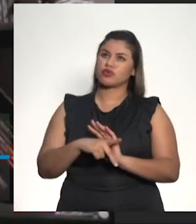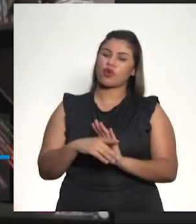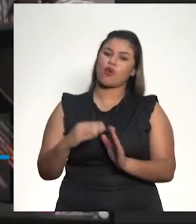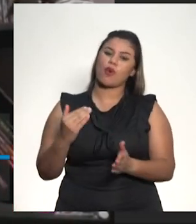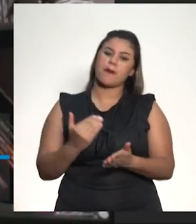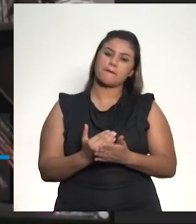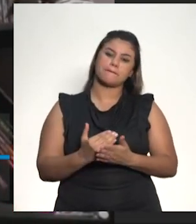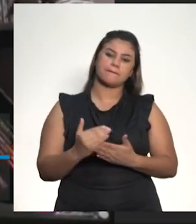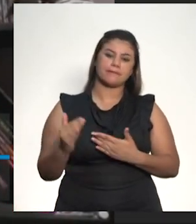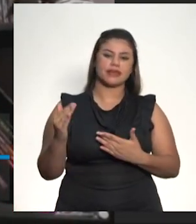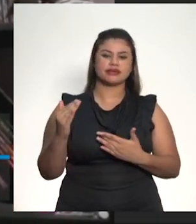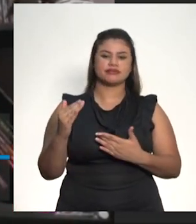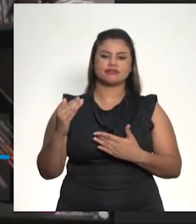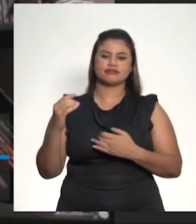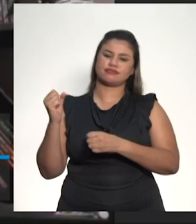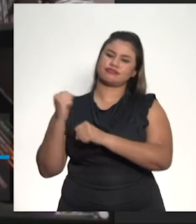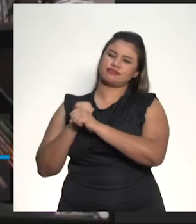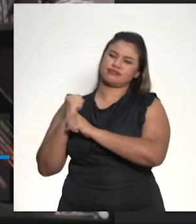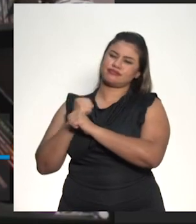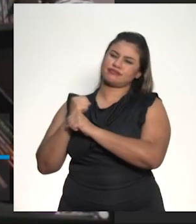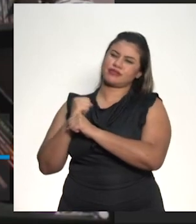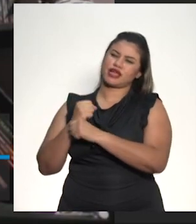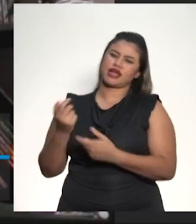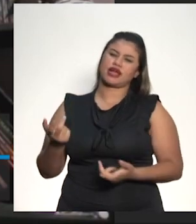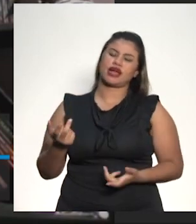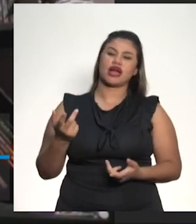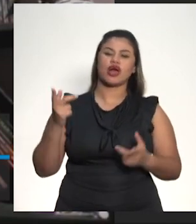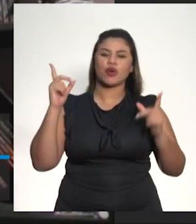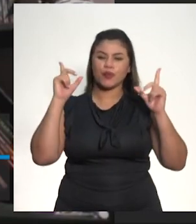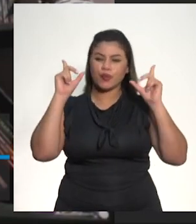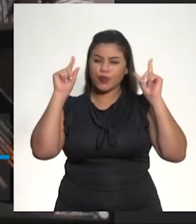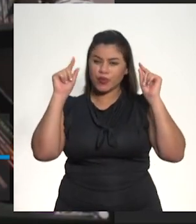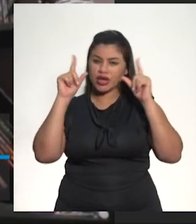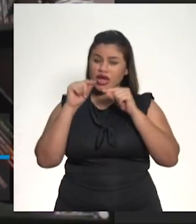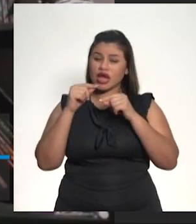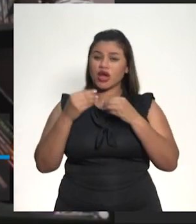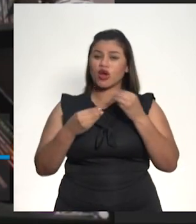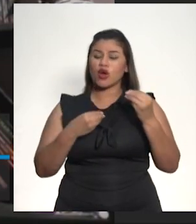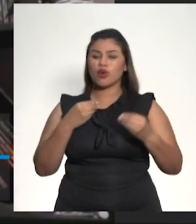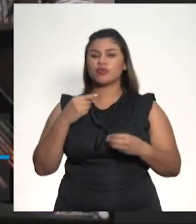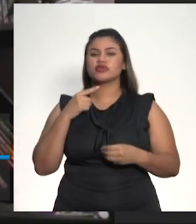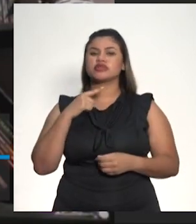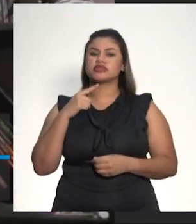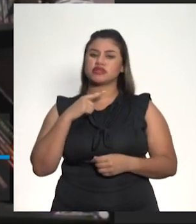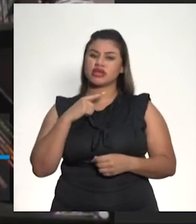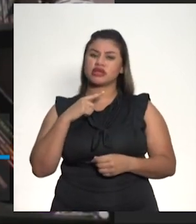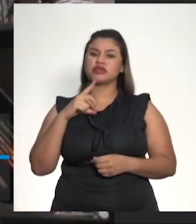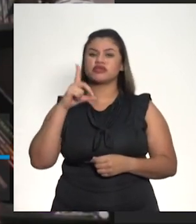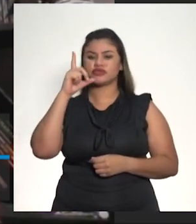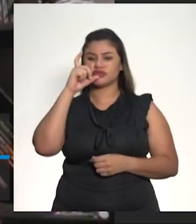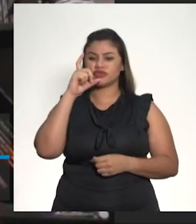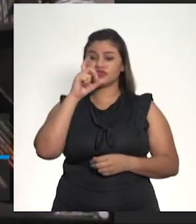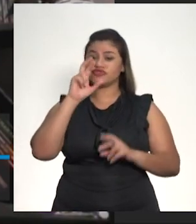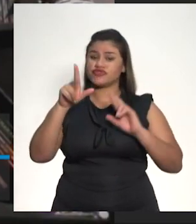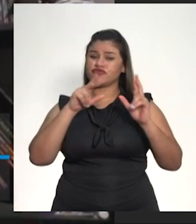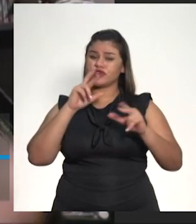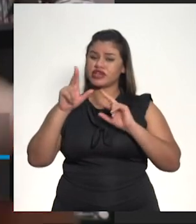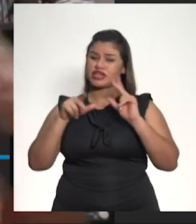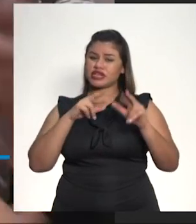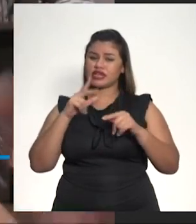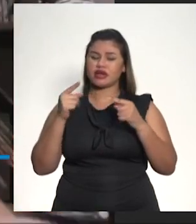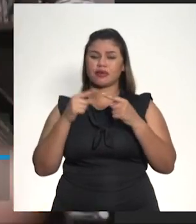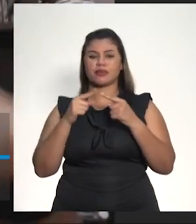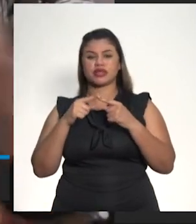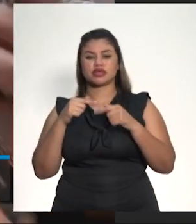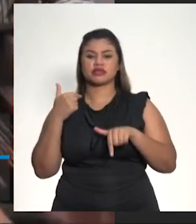né, nas academias gregas, a gente vai ver que existe uma diferença muito grande do que é o professor hoje em dia, em termos de